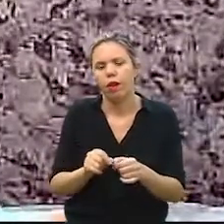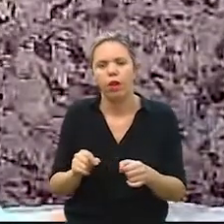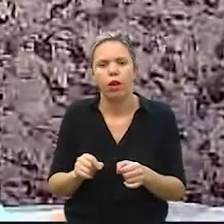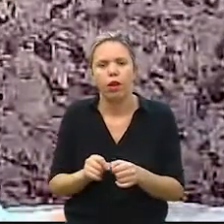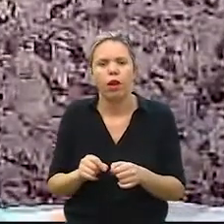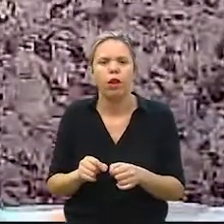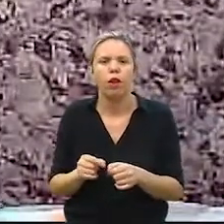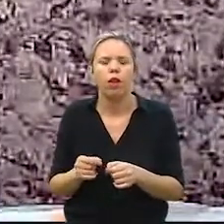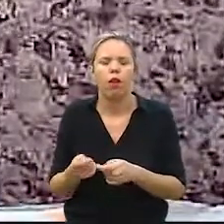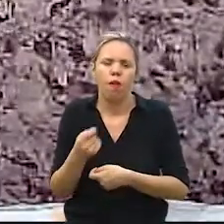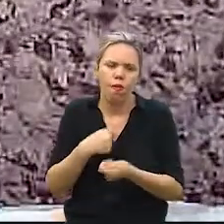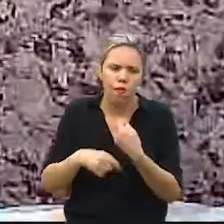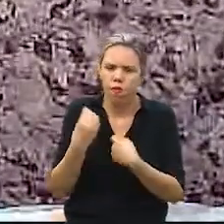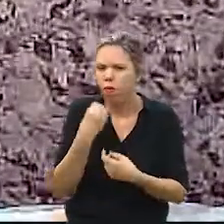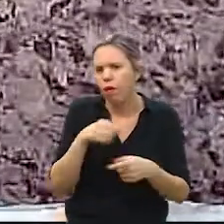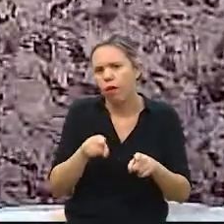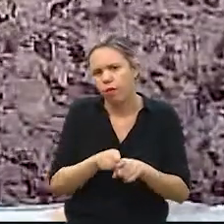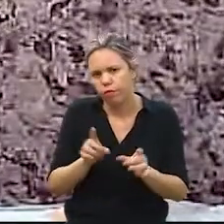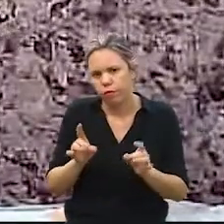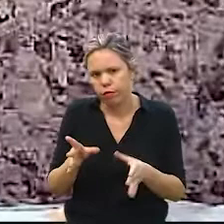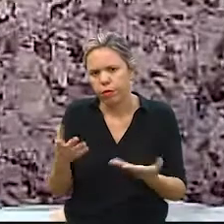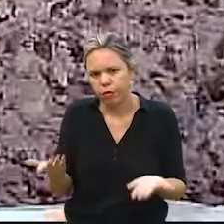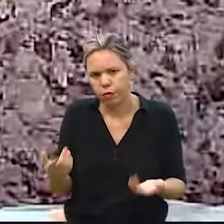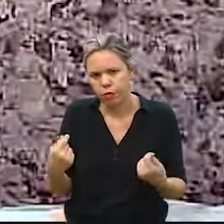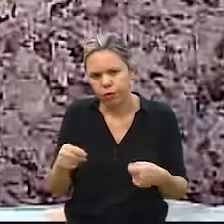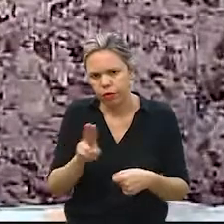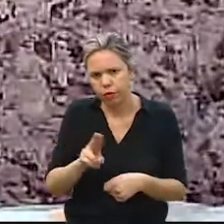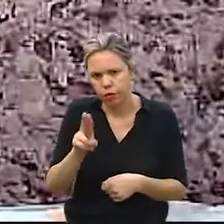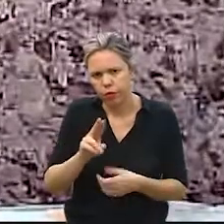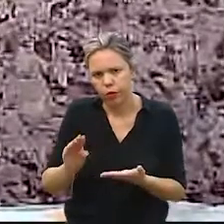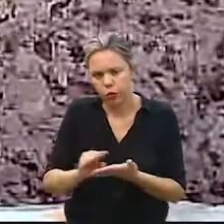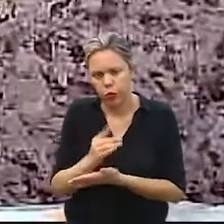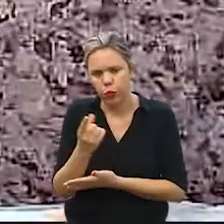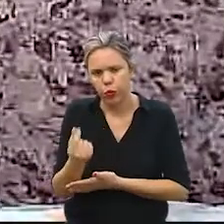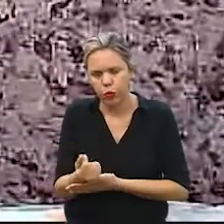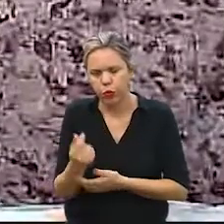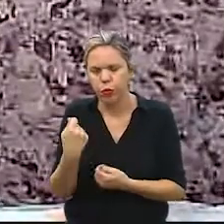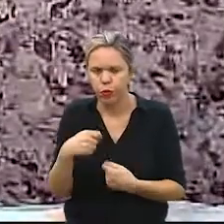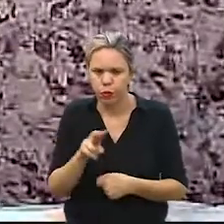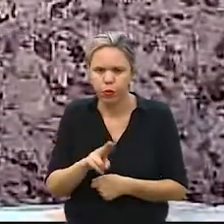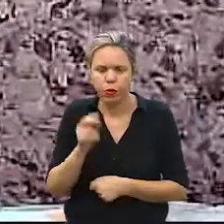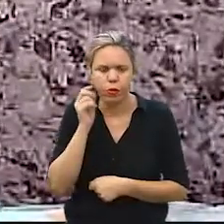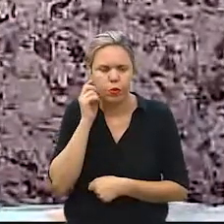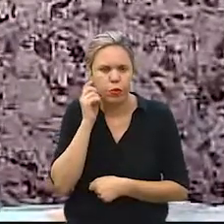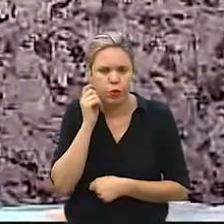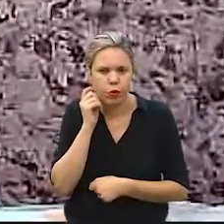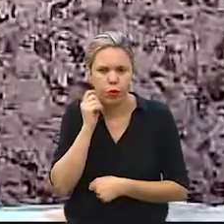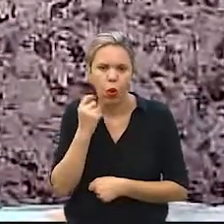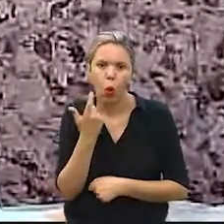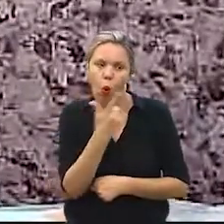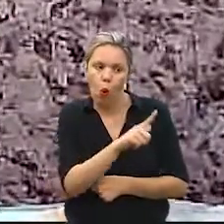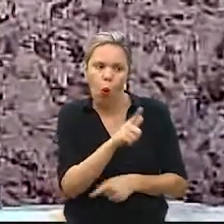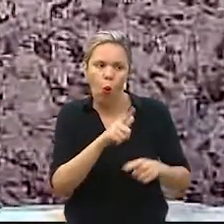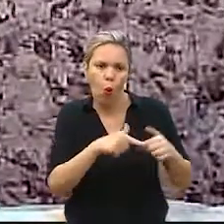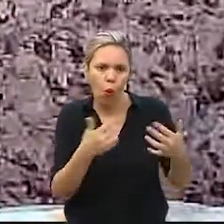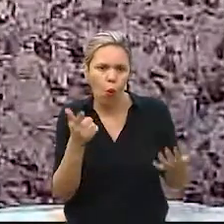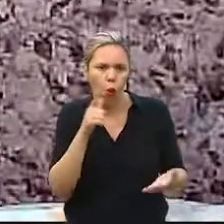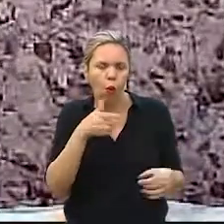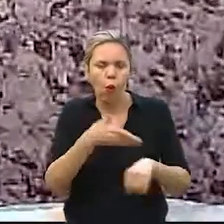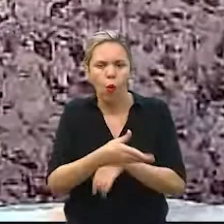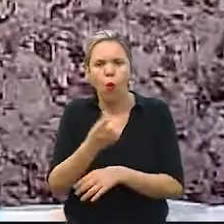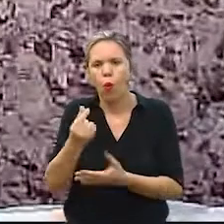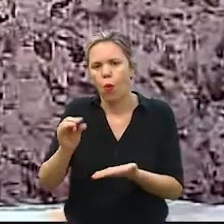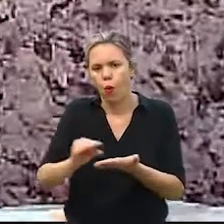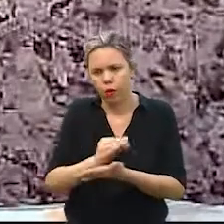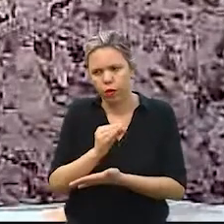algum leilão, então isso tem que ser usado, o recurso tem que ser usado para a aquisição de outro bem. Então, entra como